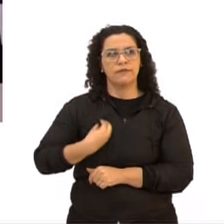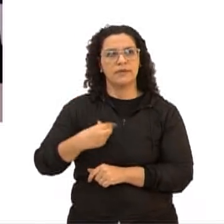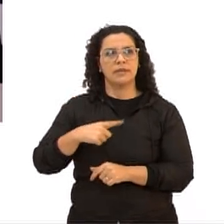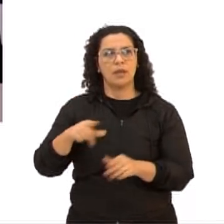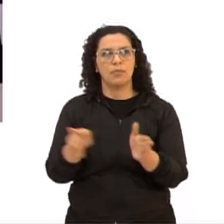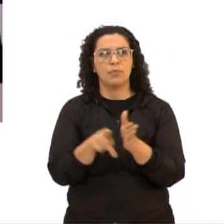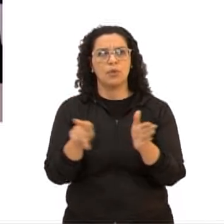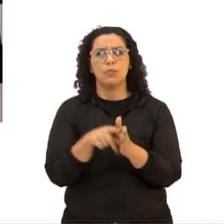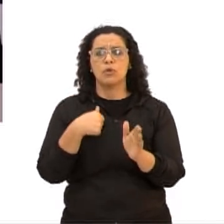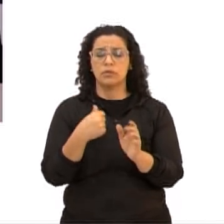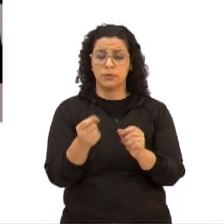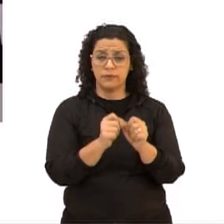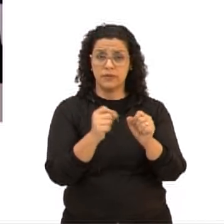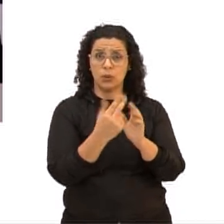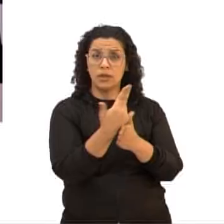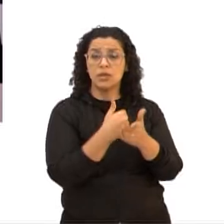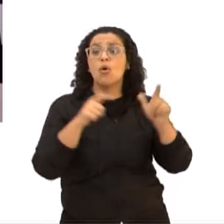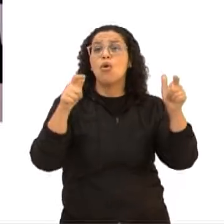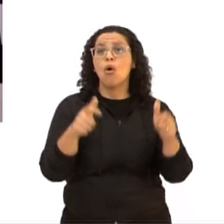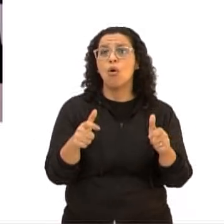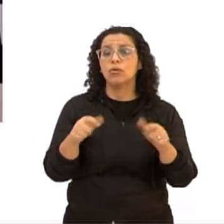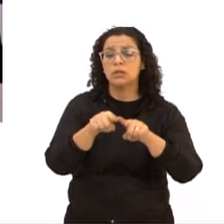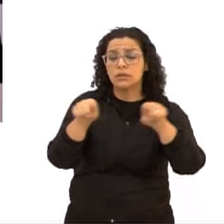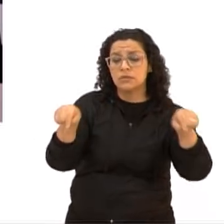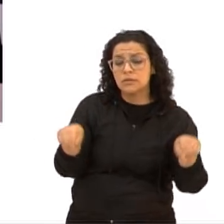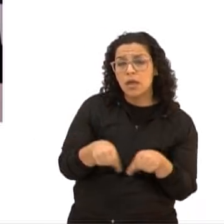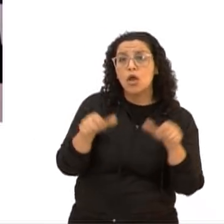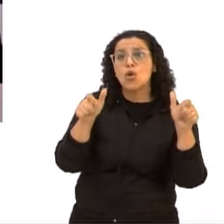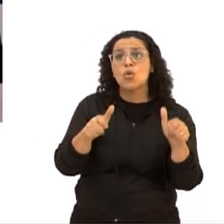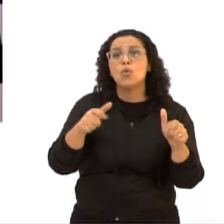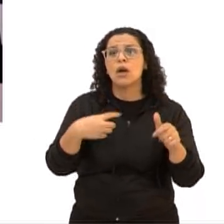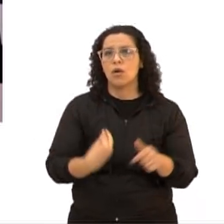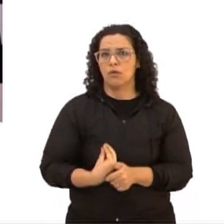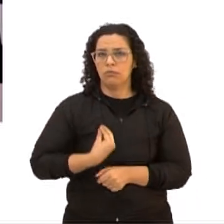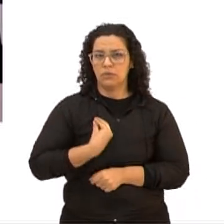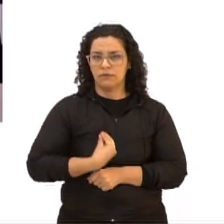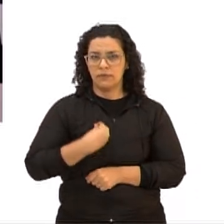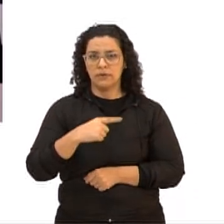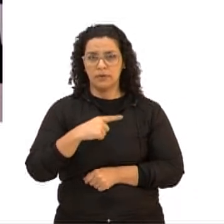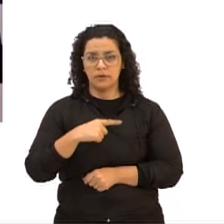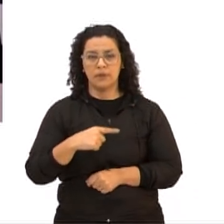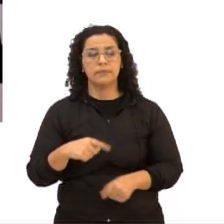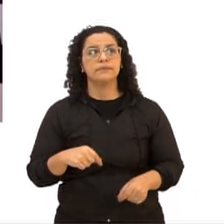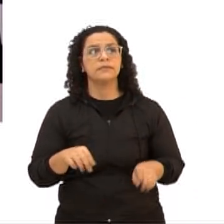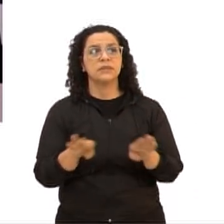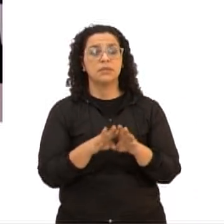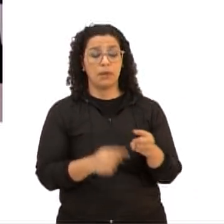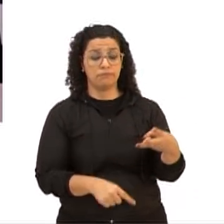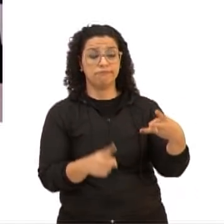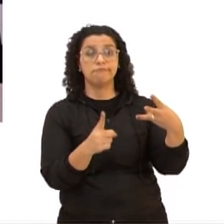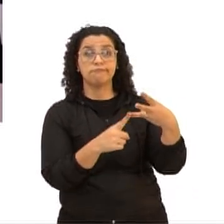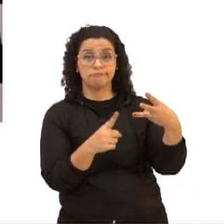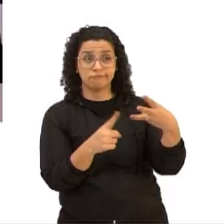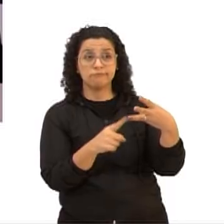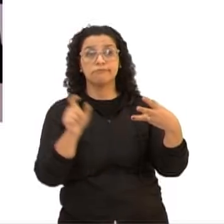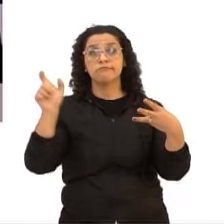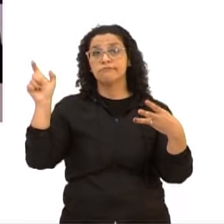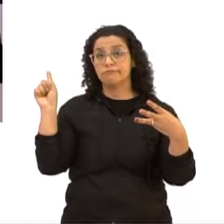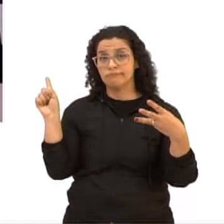a gente construiu, ele tem que estar inserido dentro de um cenário, né? E outra coisa